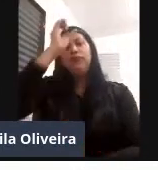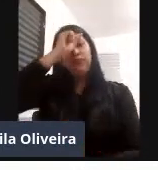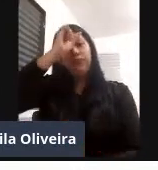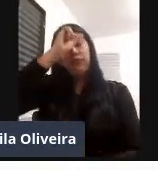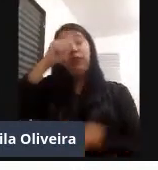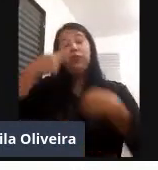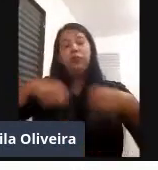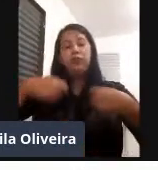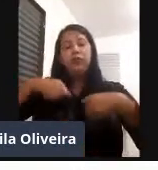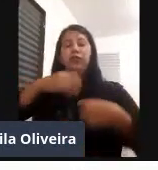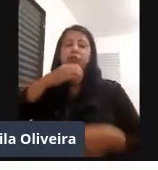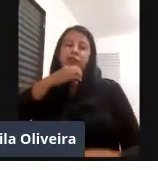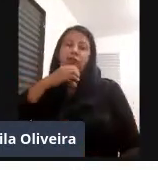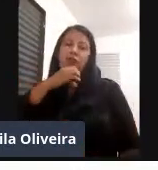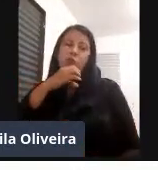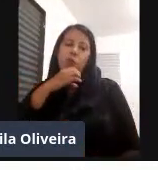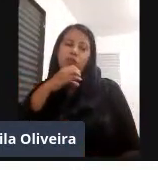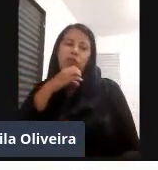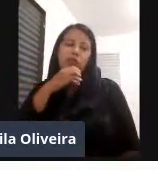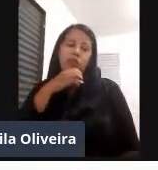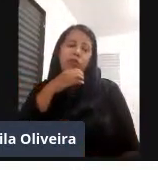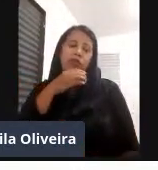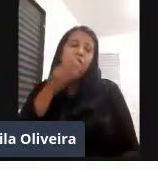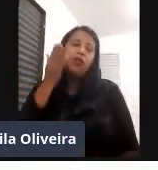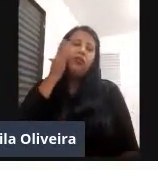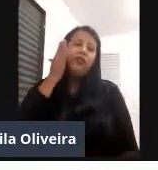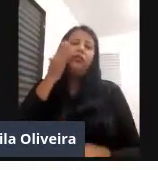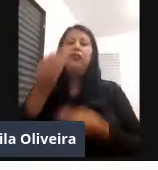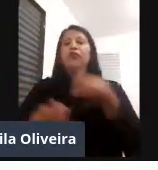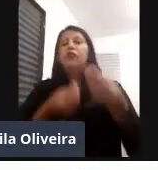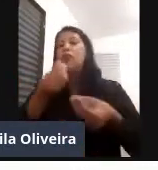e saiba utilizar dessas bases de dados a favor da nossa pesquisa.